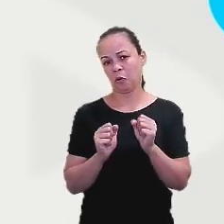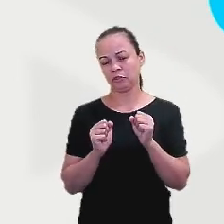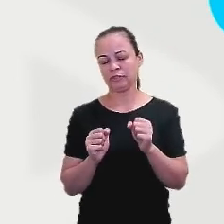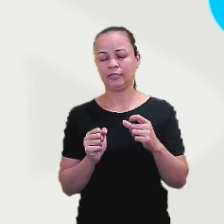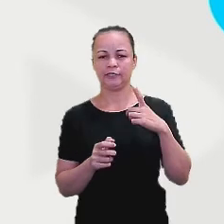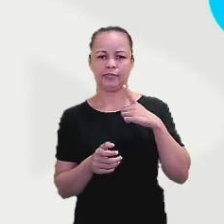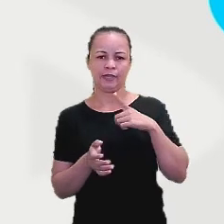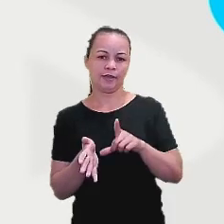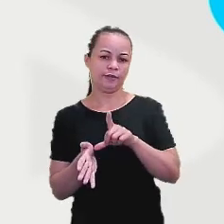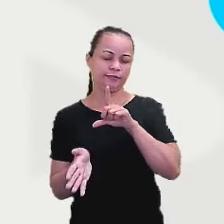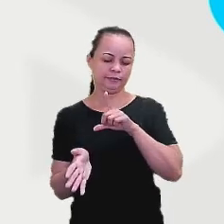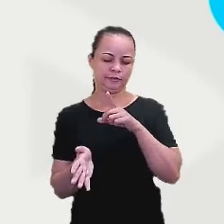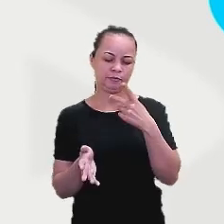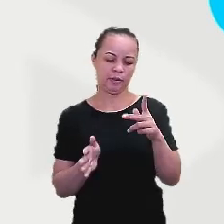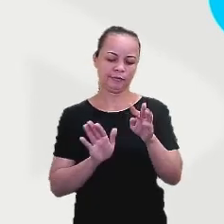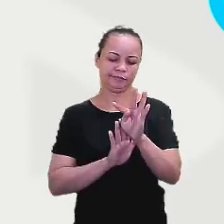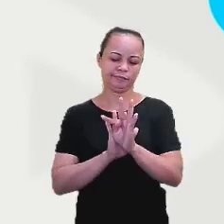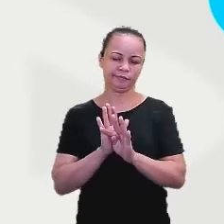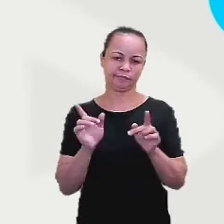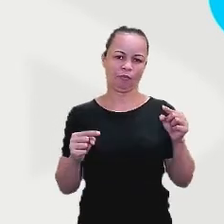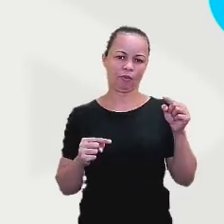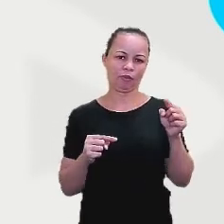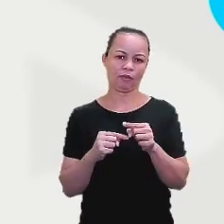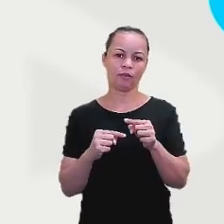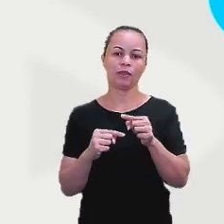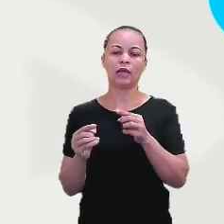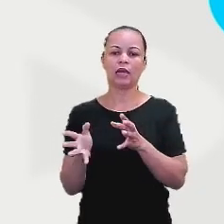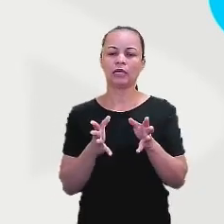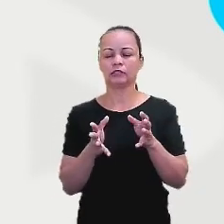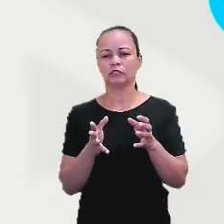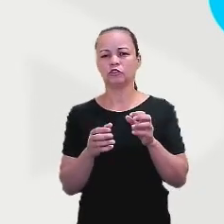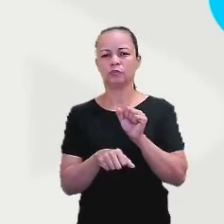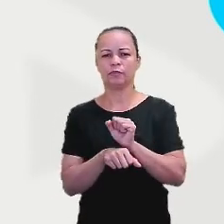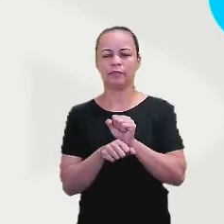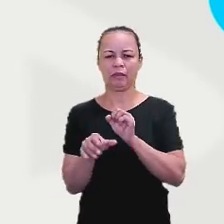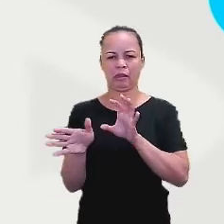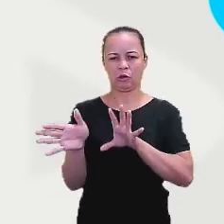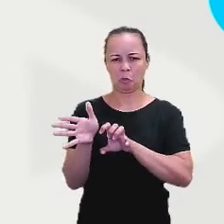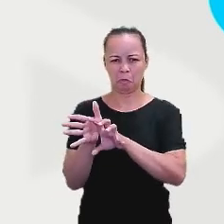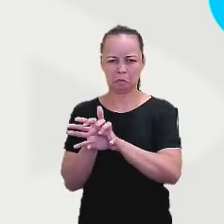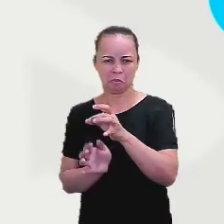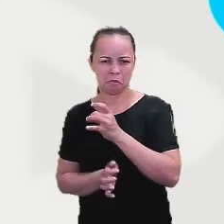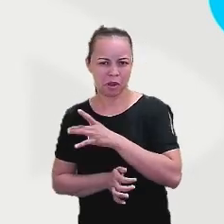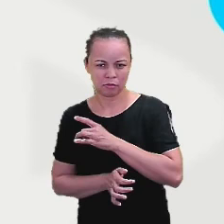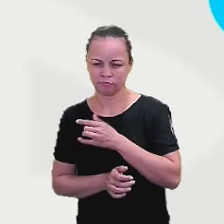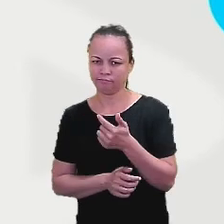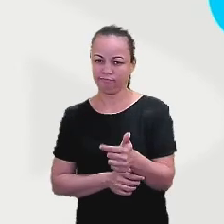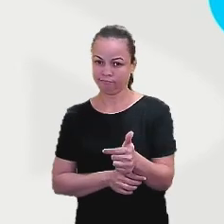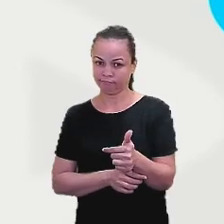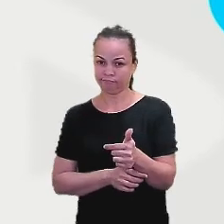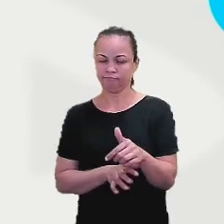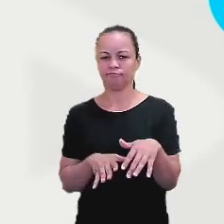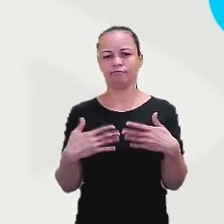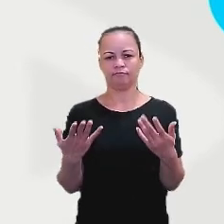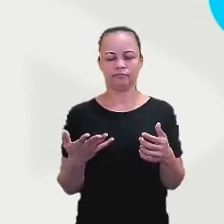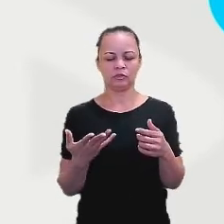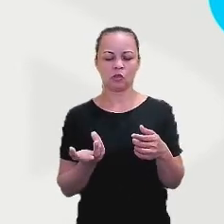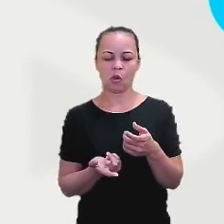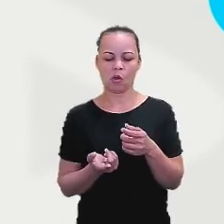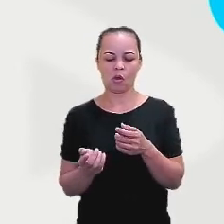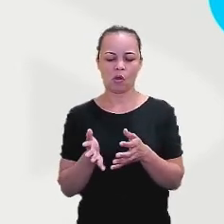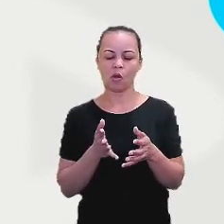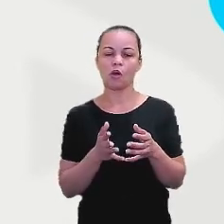como esse texto é curtinho, então, ó, espero que não tenha medo de micróbios. Notas fedorentas, rasgadas